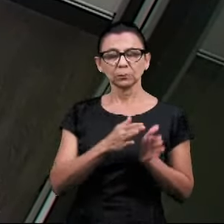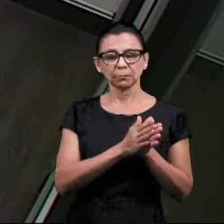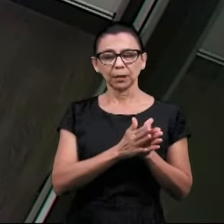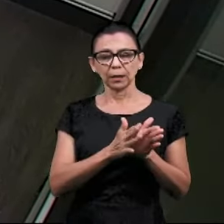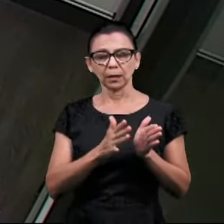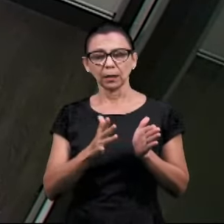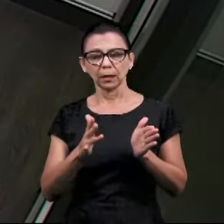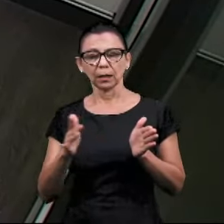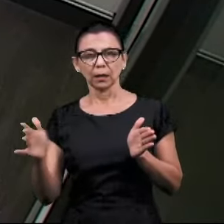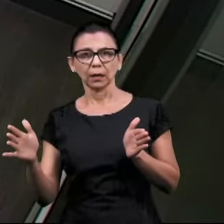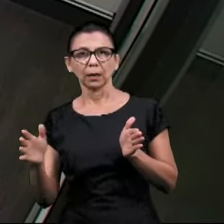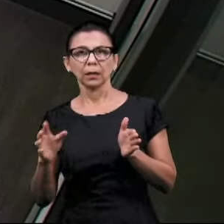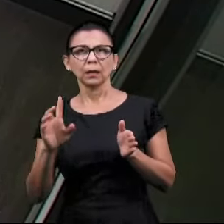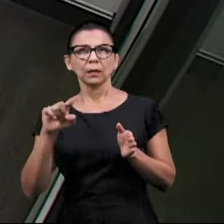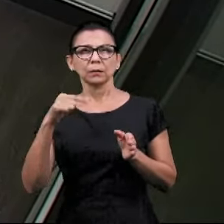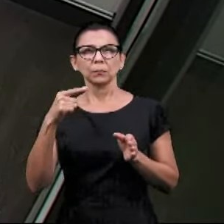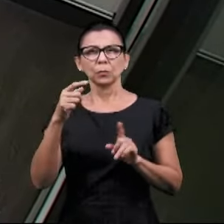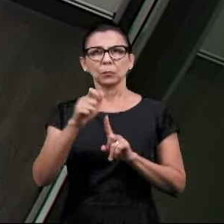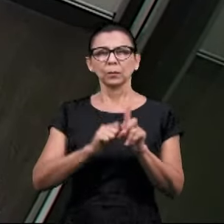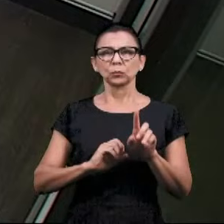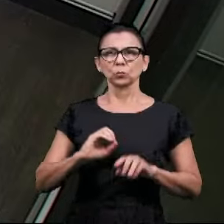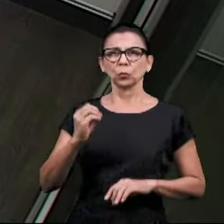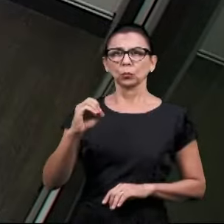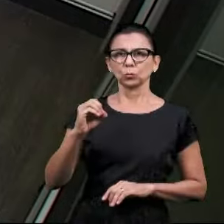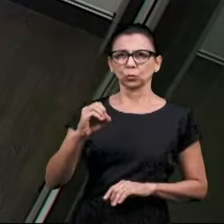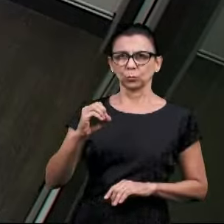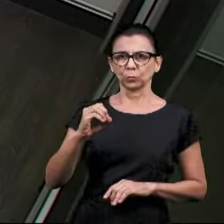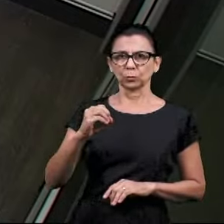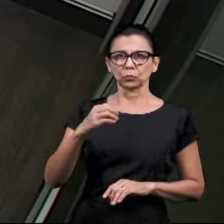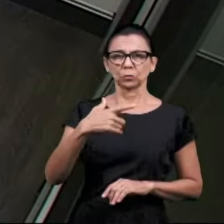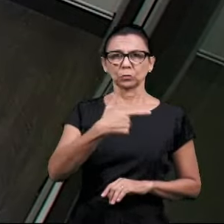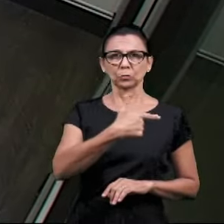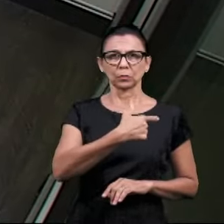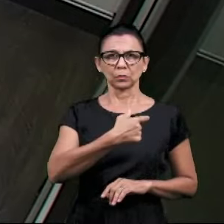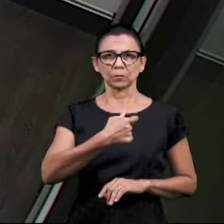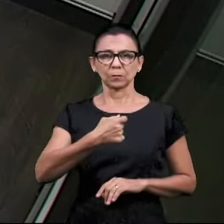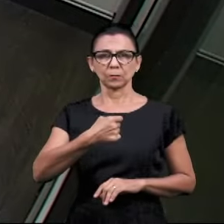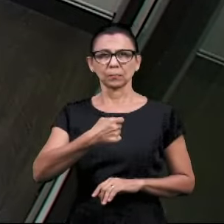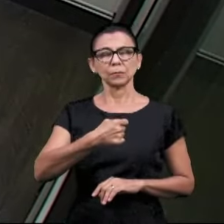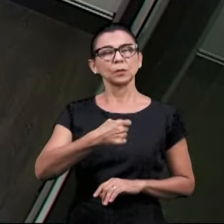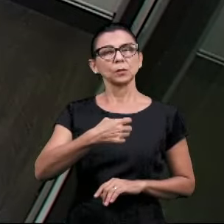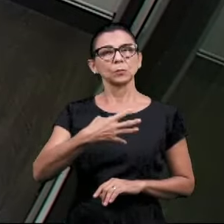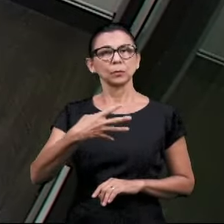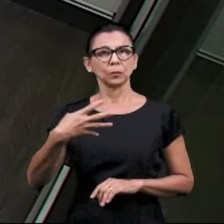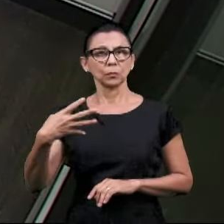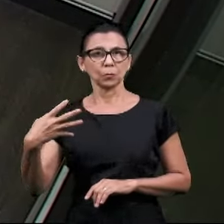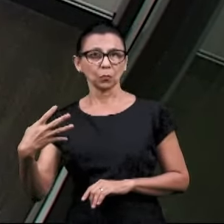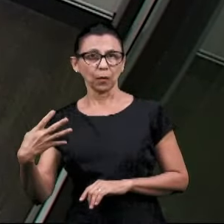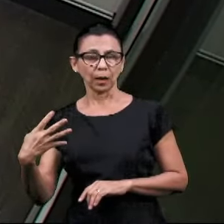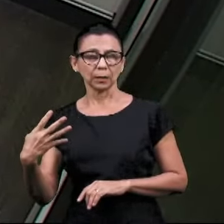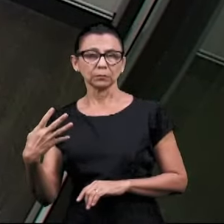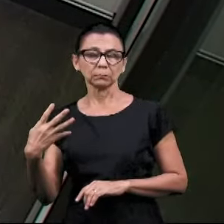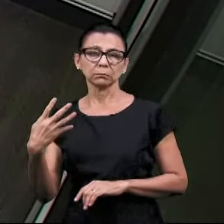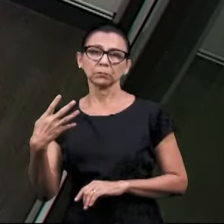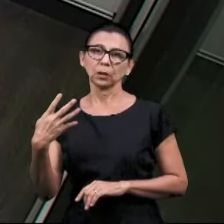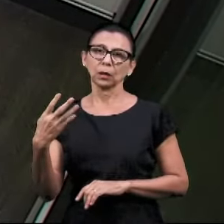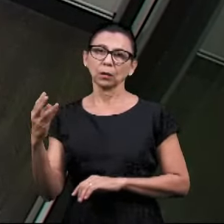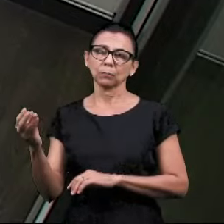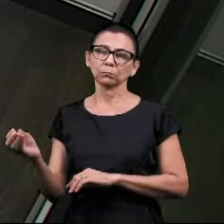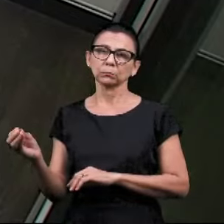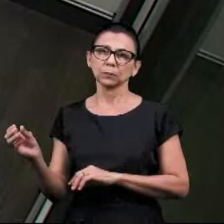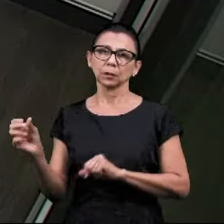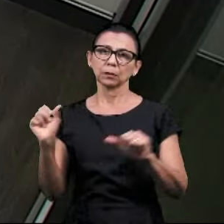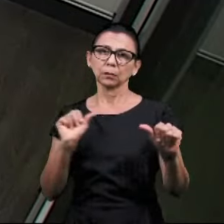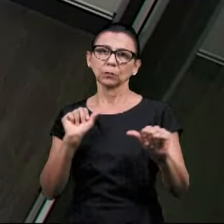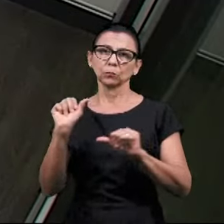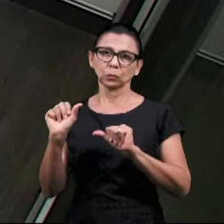fui para a igreja de Itapuã 1. Que foi outro momento muito especial também, né? 6 anos